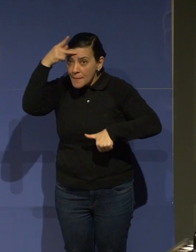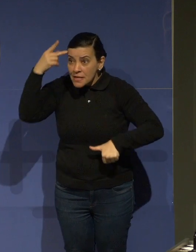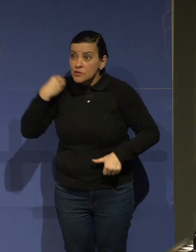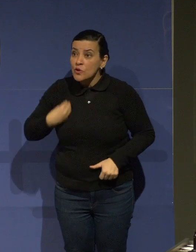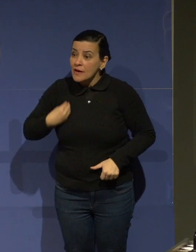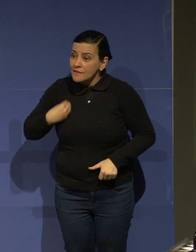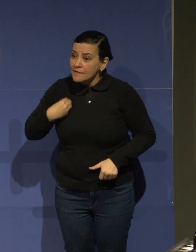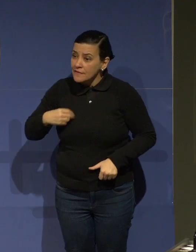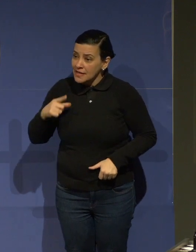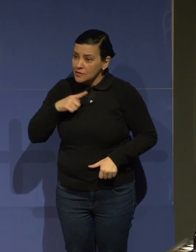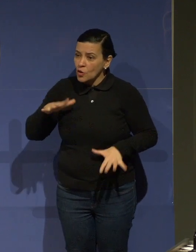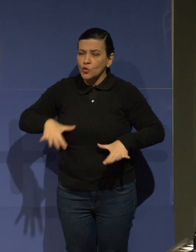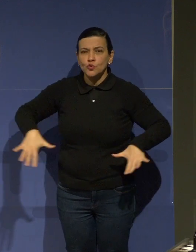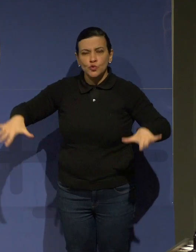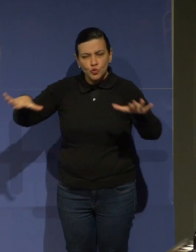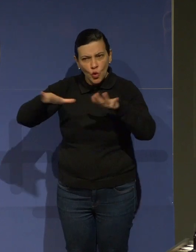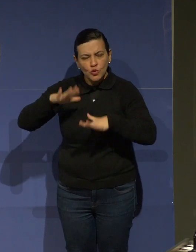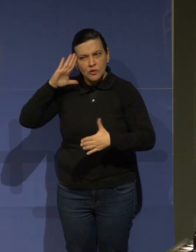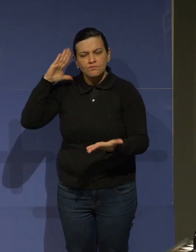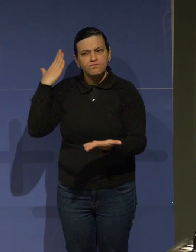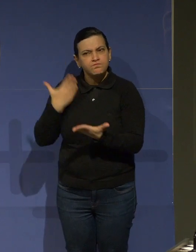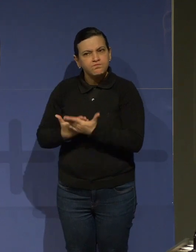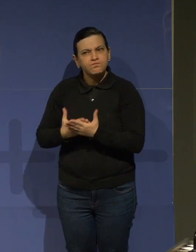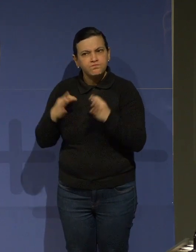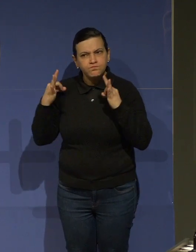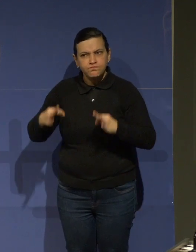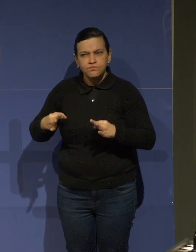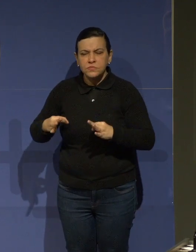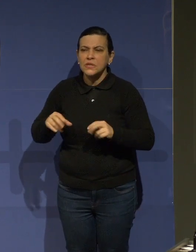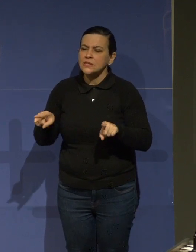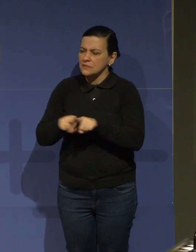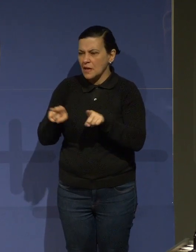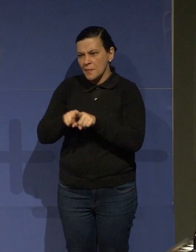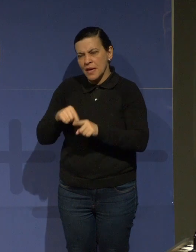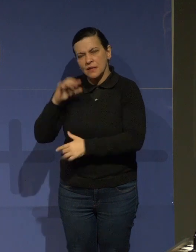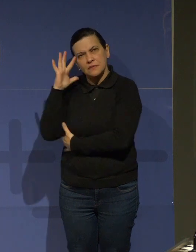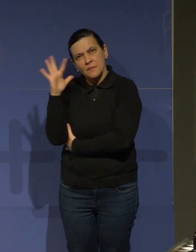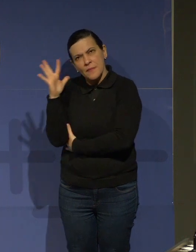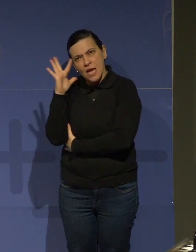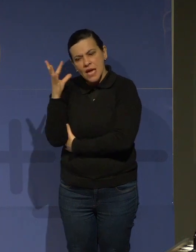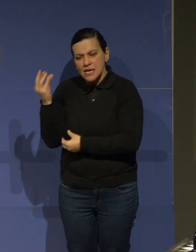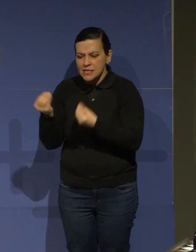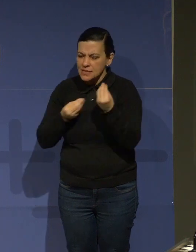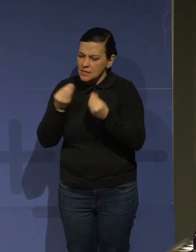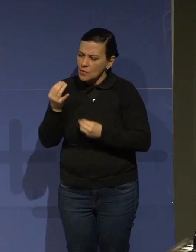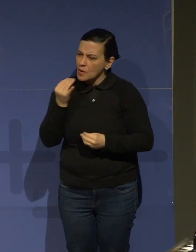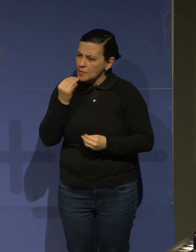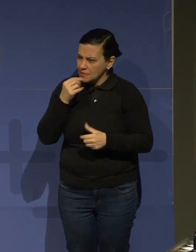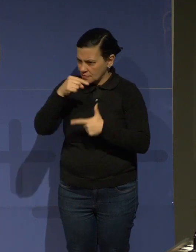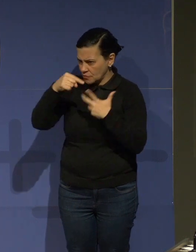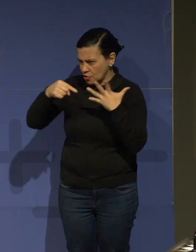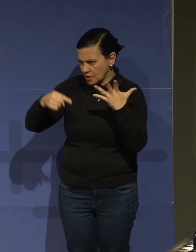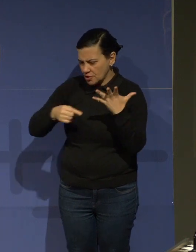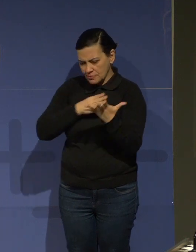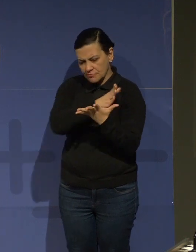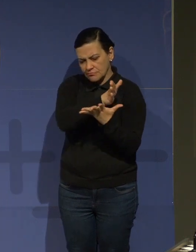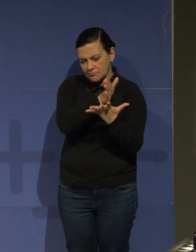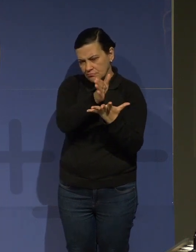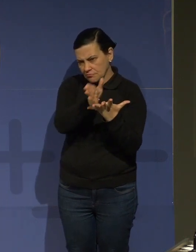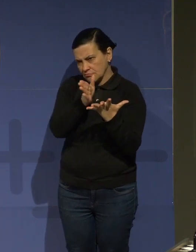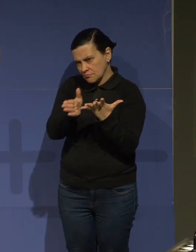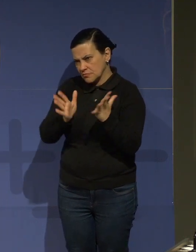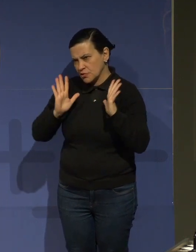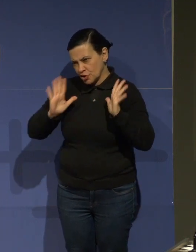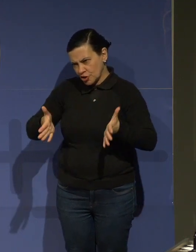5 argumentos que foram nos apresentados antes. As pessoas também têm uma ideia geral de como implementar as coisas através das diretrizes que também foram